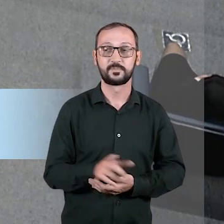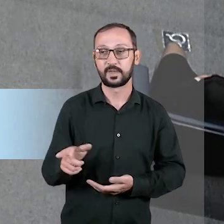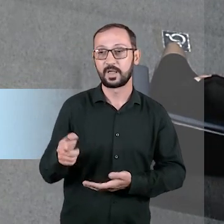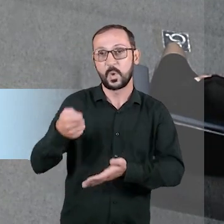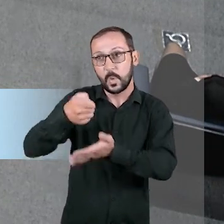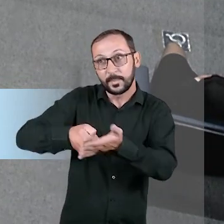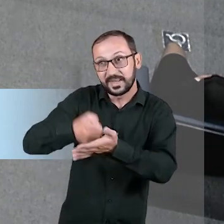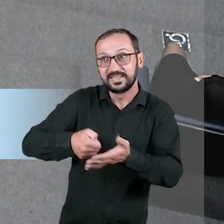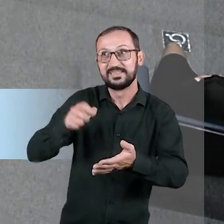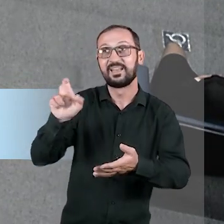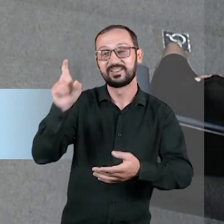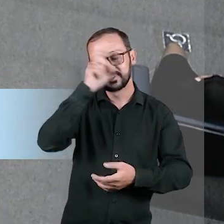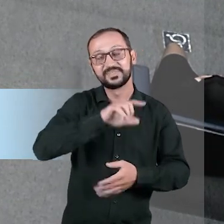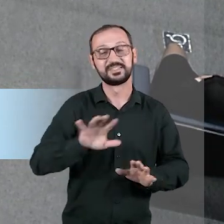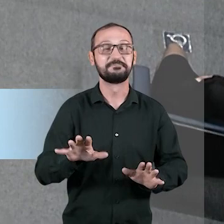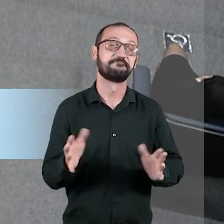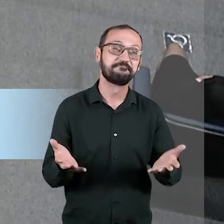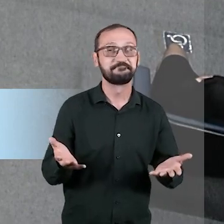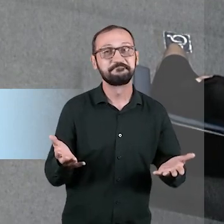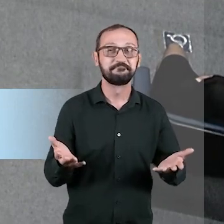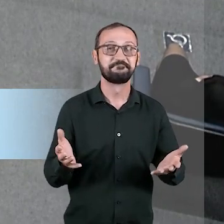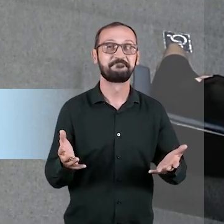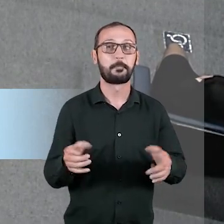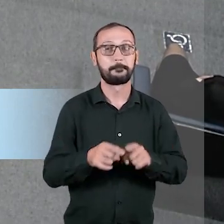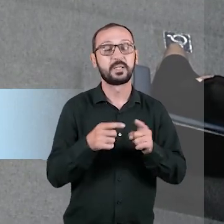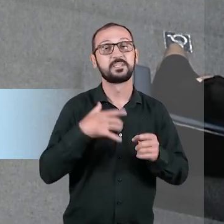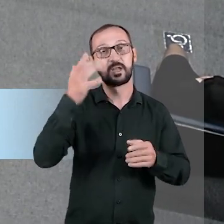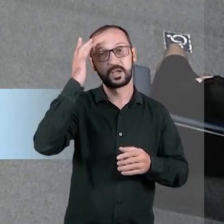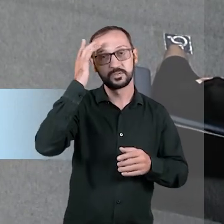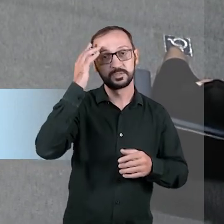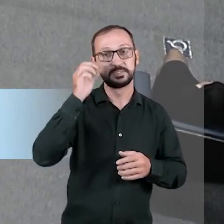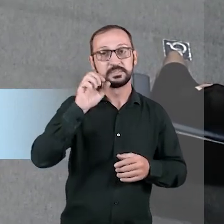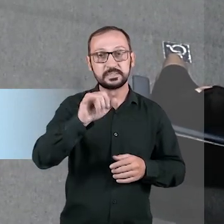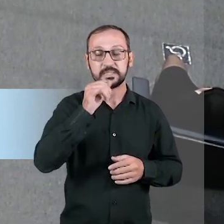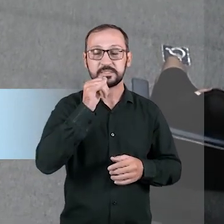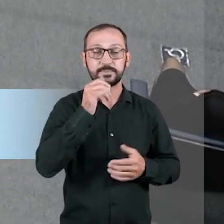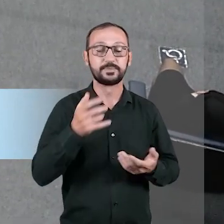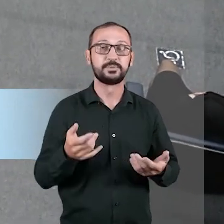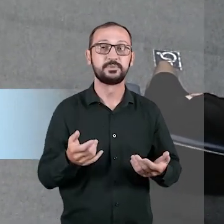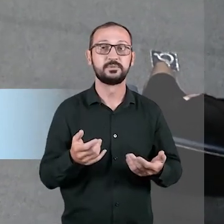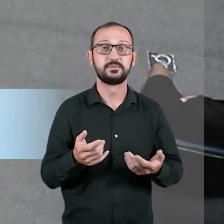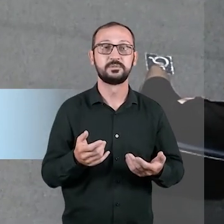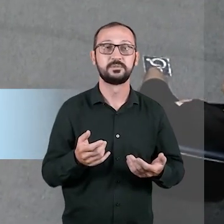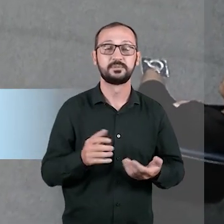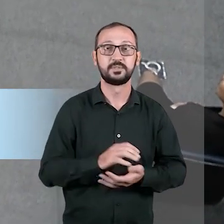A questão obrigar é meio complicado, né? Mas eu acredito que se